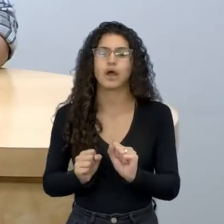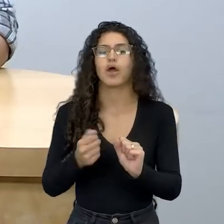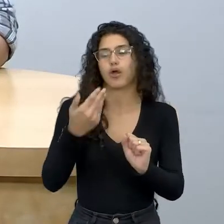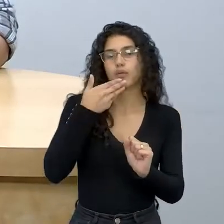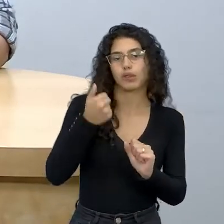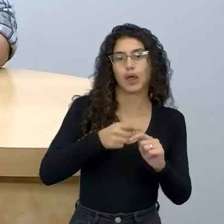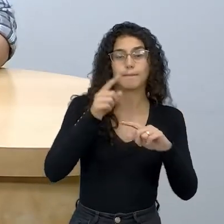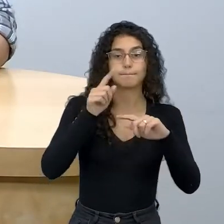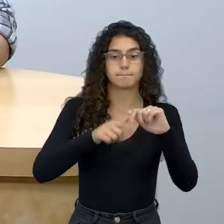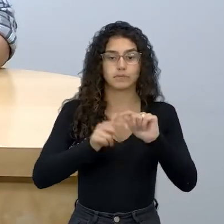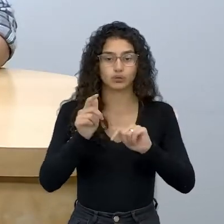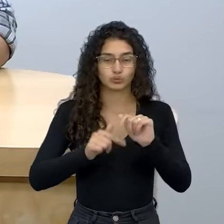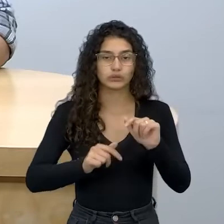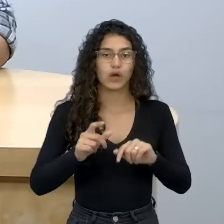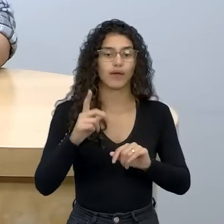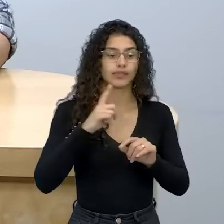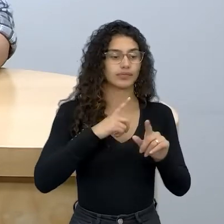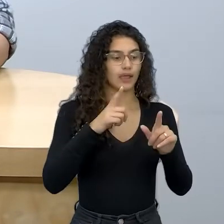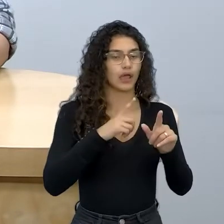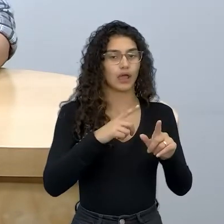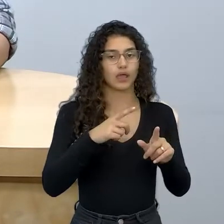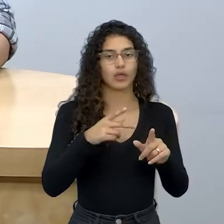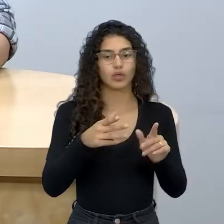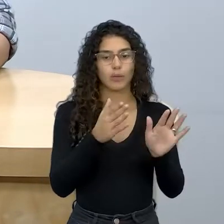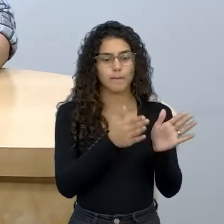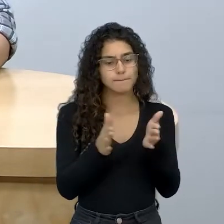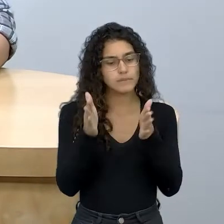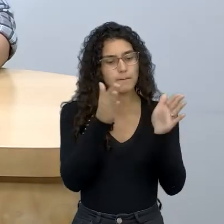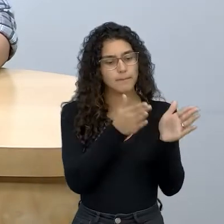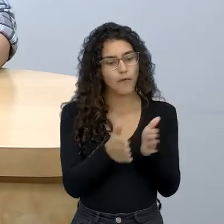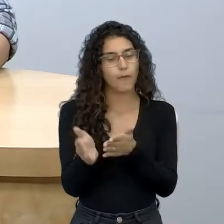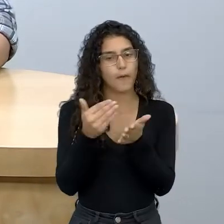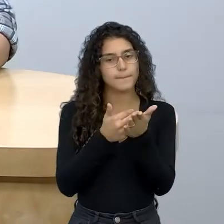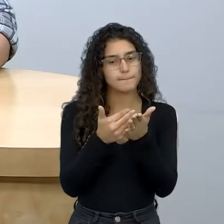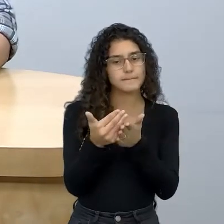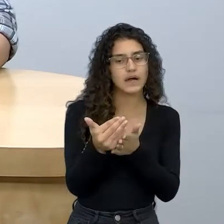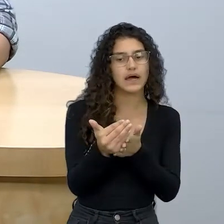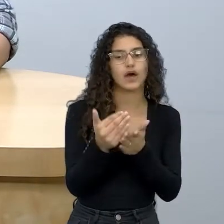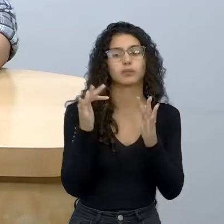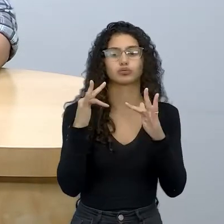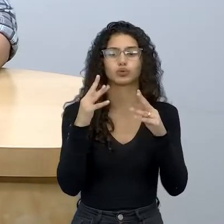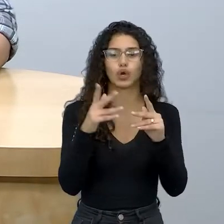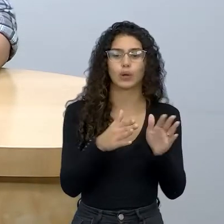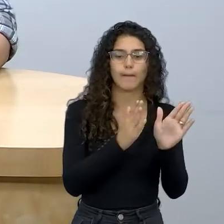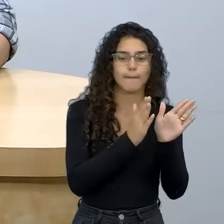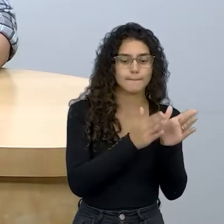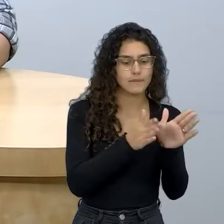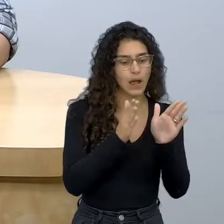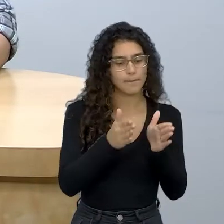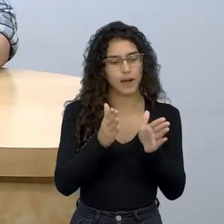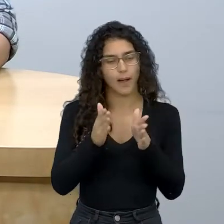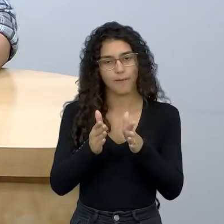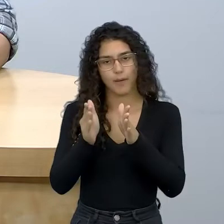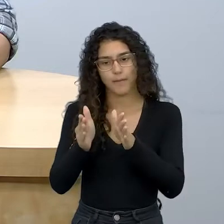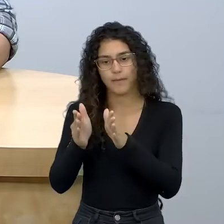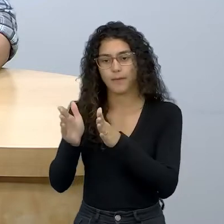averiguar a produção deste produto desde sua origem, passando por toda